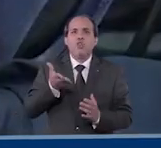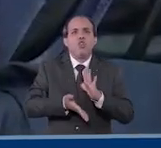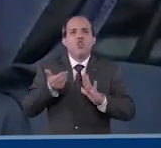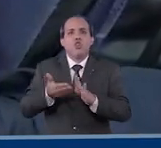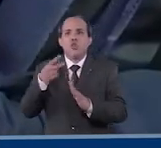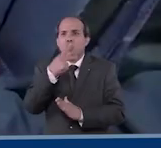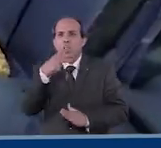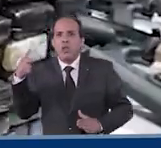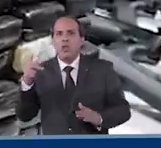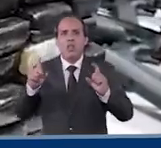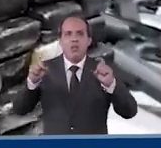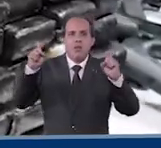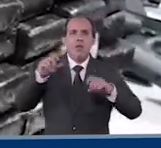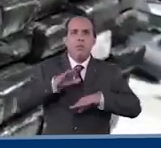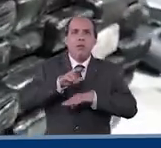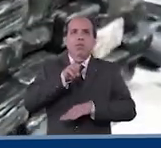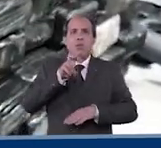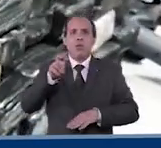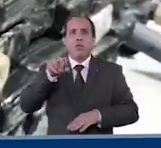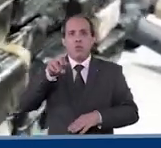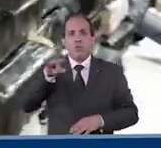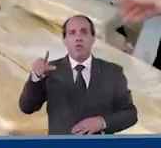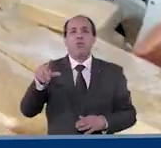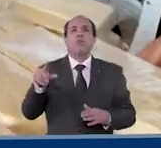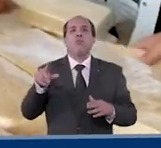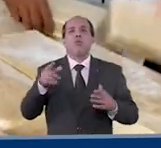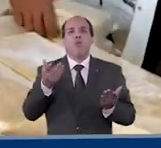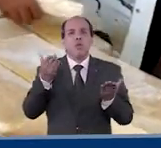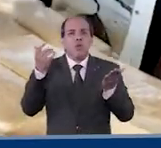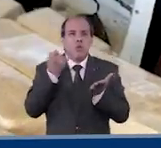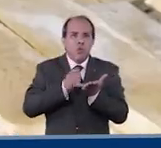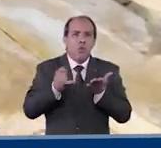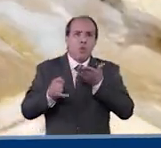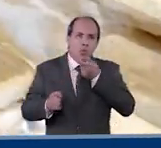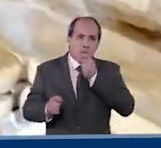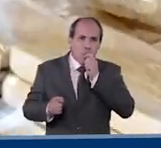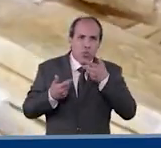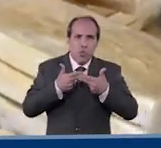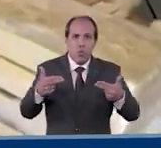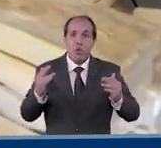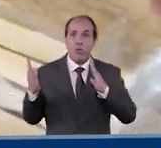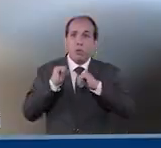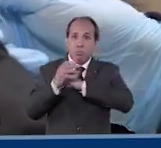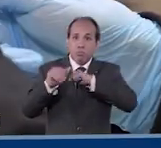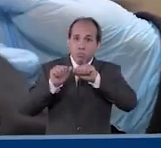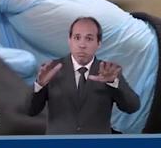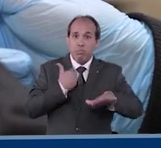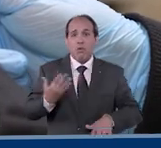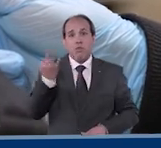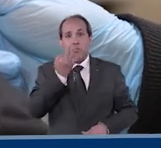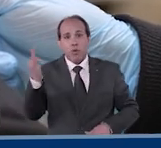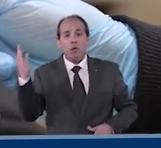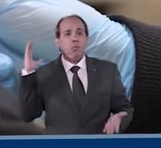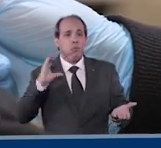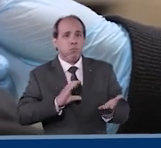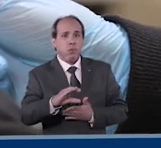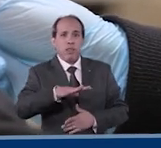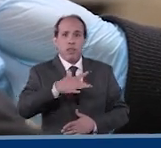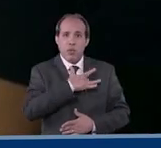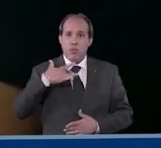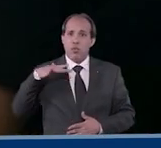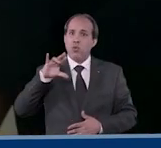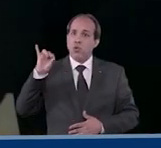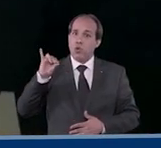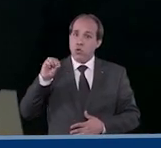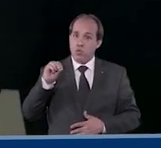das mãos dos traficantes 55 toneladas de maconha e mais de 11 toneladas de cocaína. Durante a pandemia, o governo federal